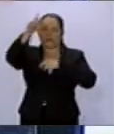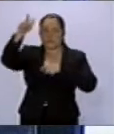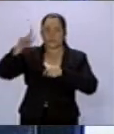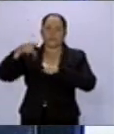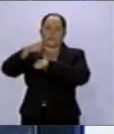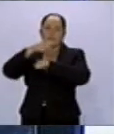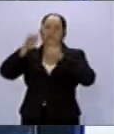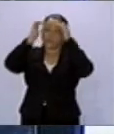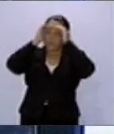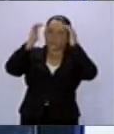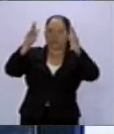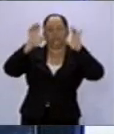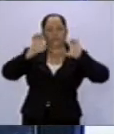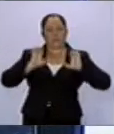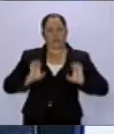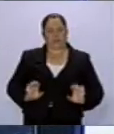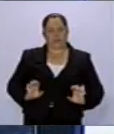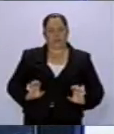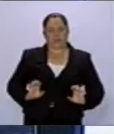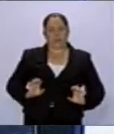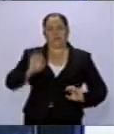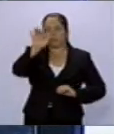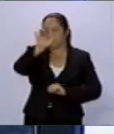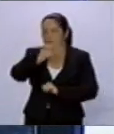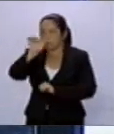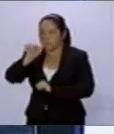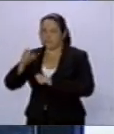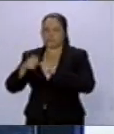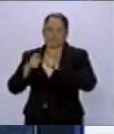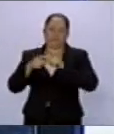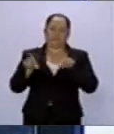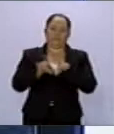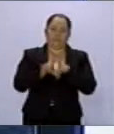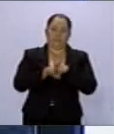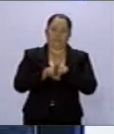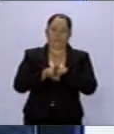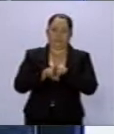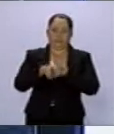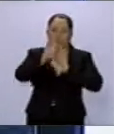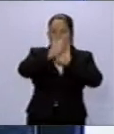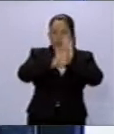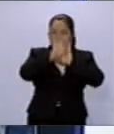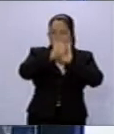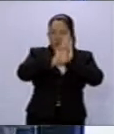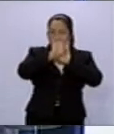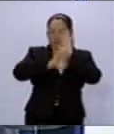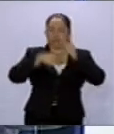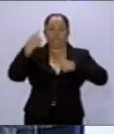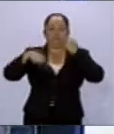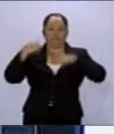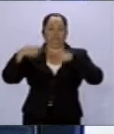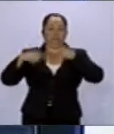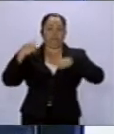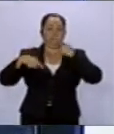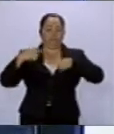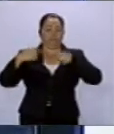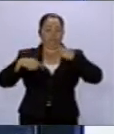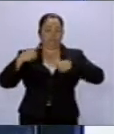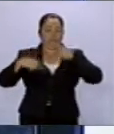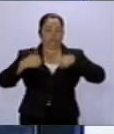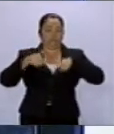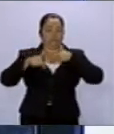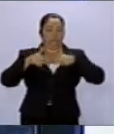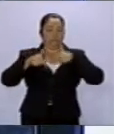processo ético inclusive desse recrutamento o edital e a discussão da carreira é fundamental nós temos uma plena compreensão